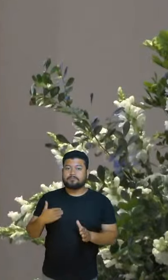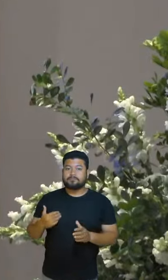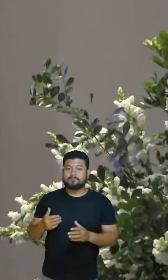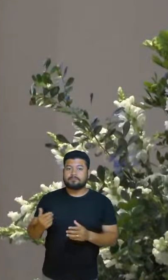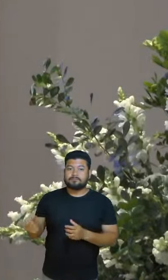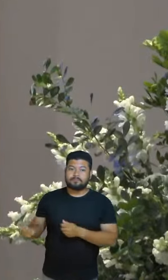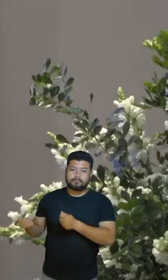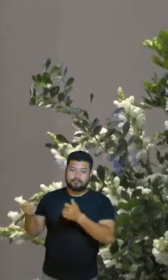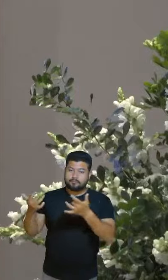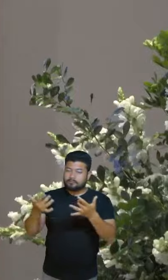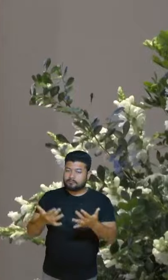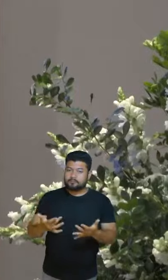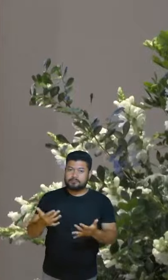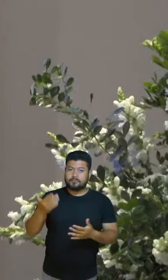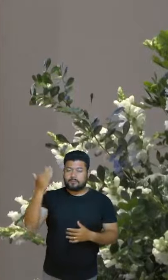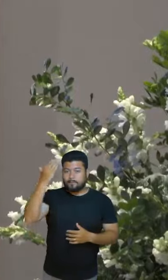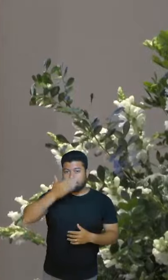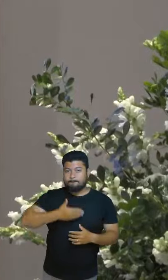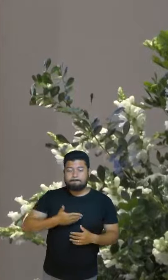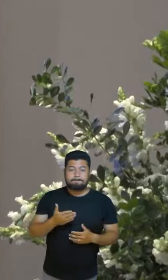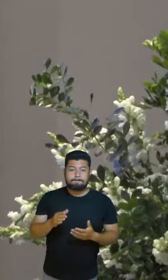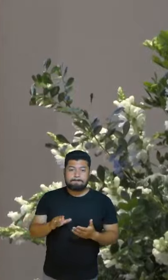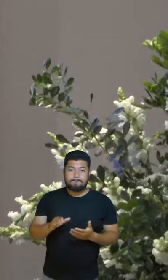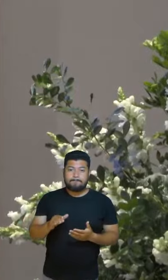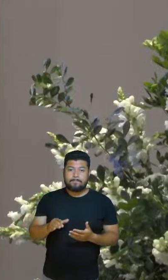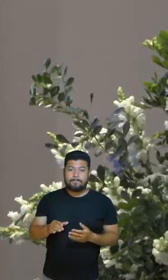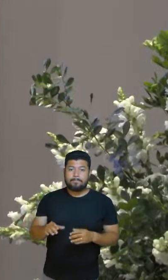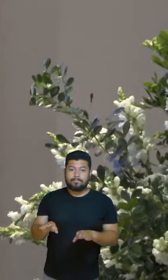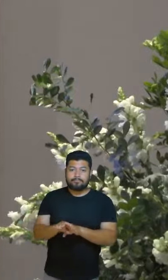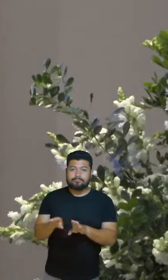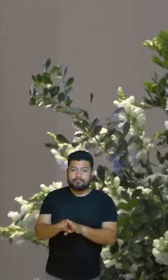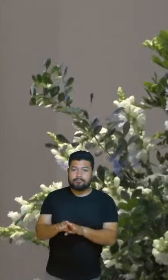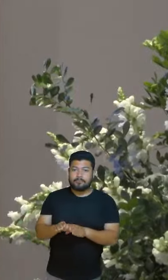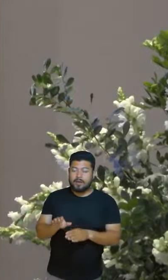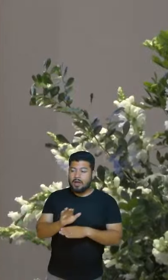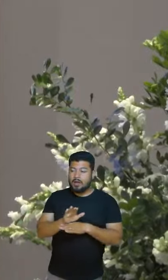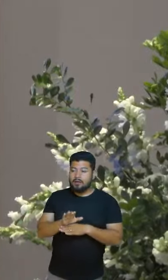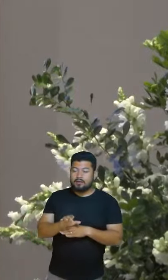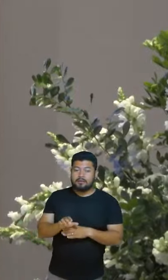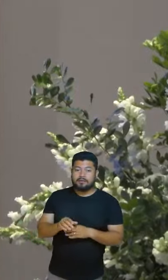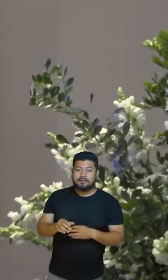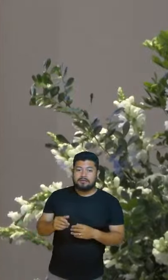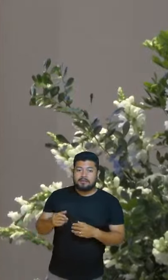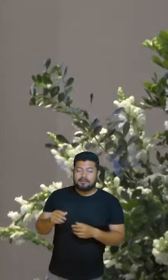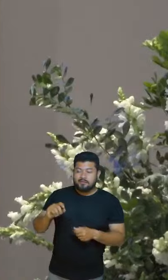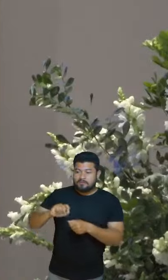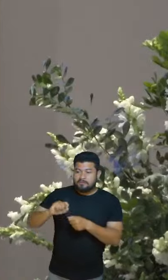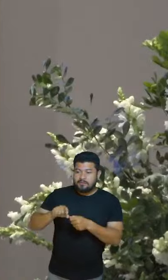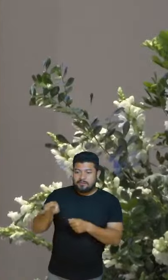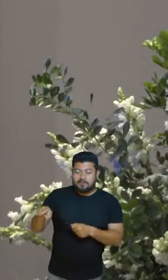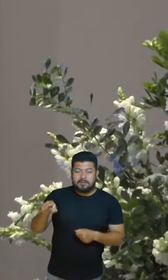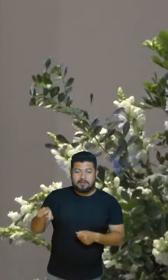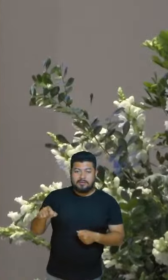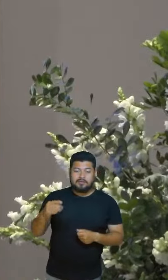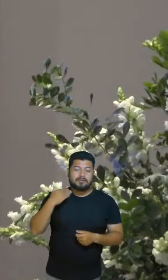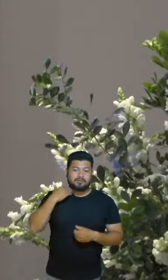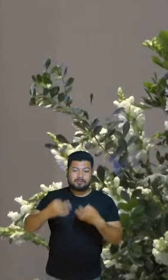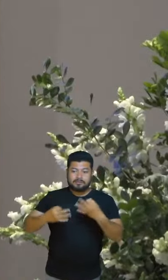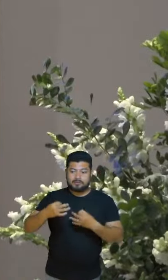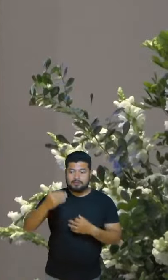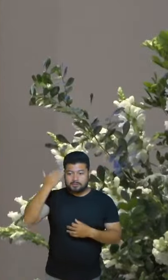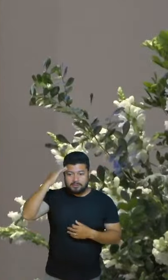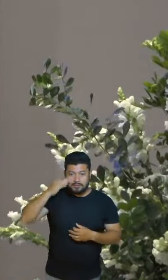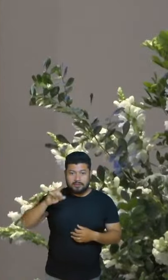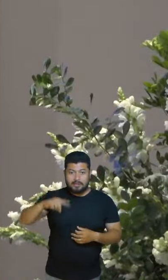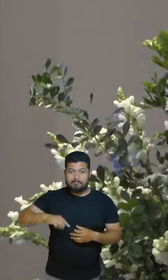provar e mais convenceu o juiz com aquele aqu aquela prova é importante e mais buscar essa prova no caso da prova pericial